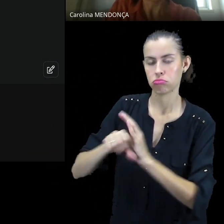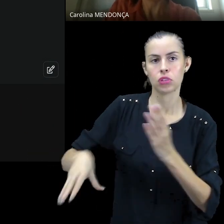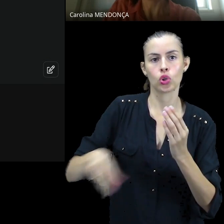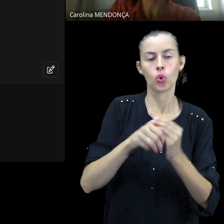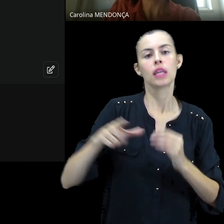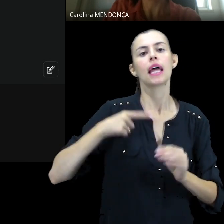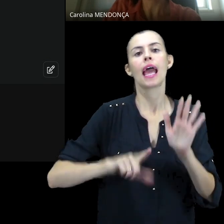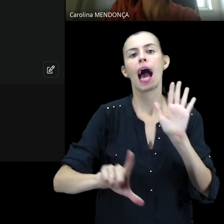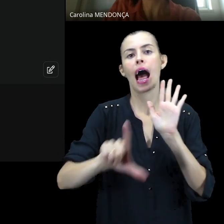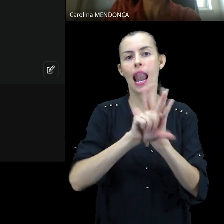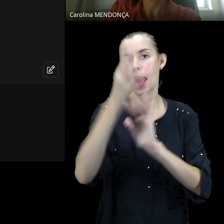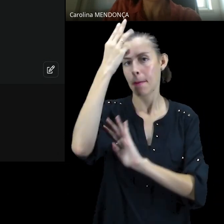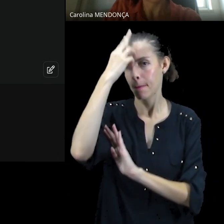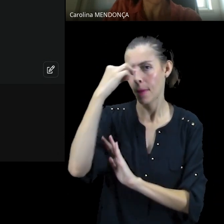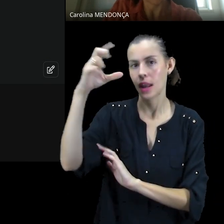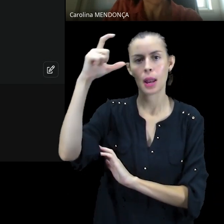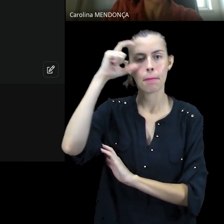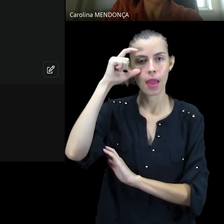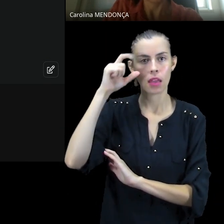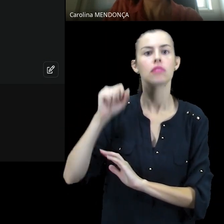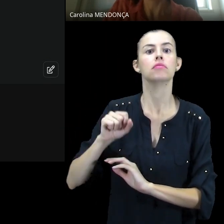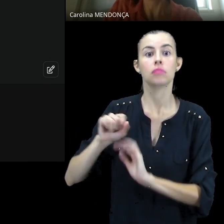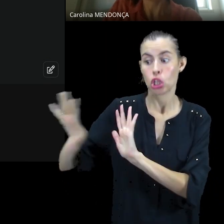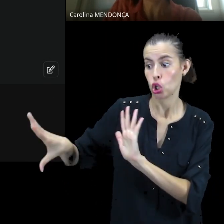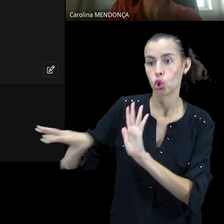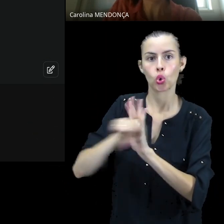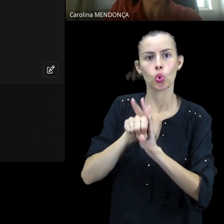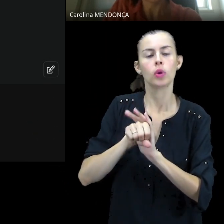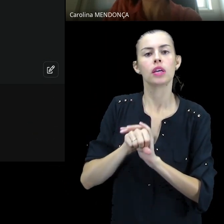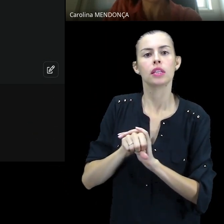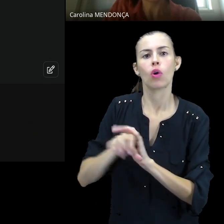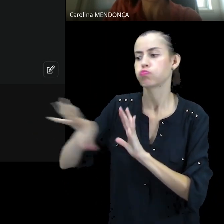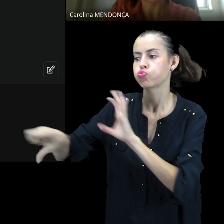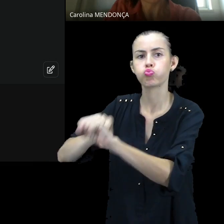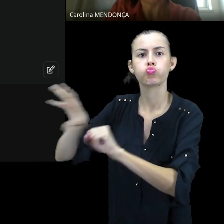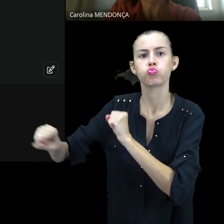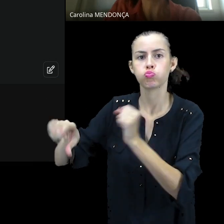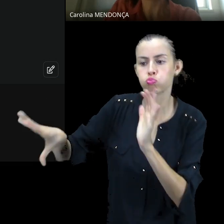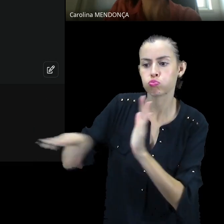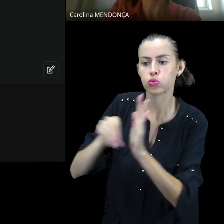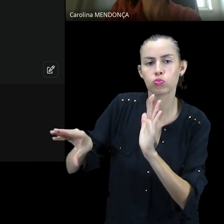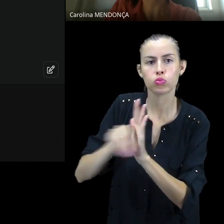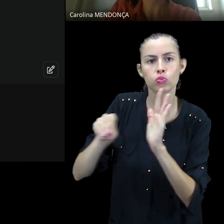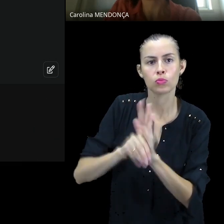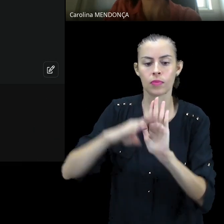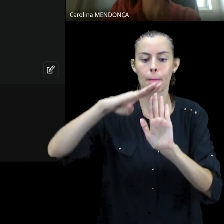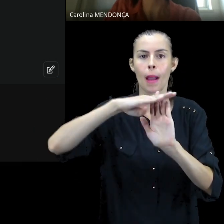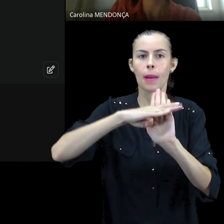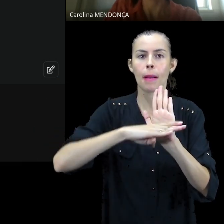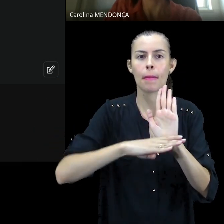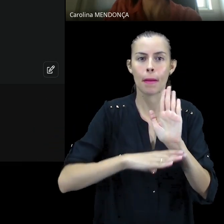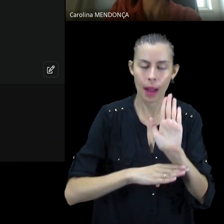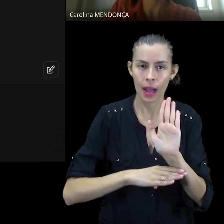Penha e a gente tem o Estatuto da Pessoa com Deficiência, que tem dispositivos dentro dessas leis que falam